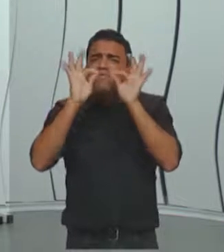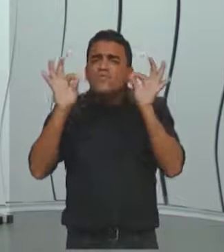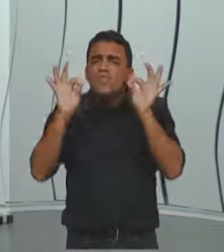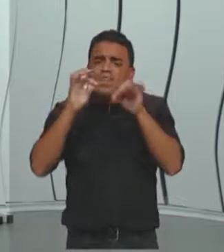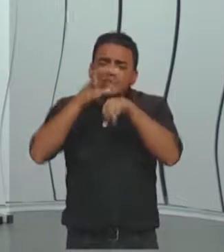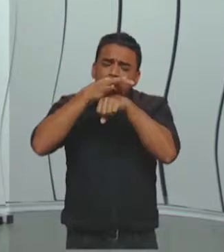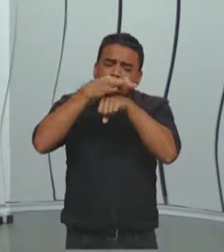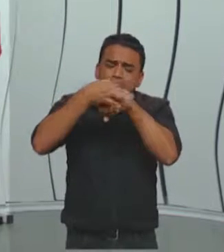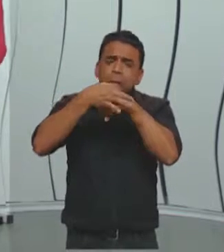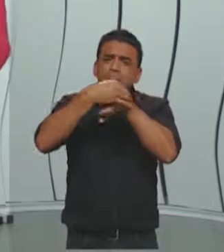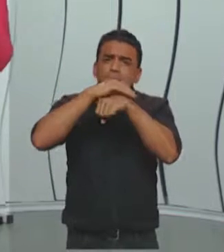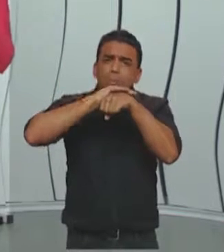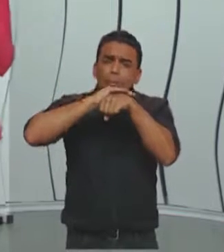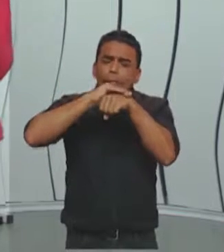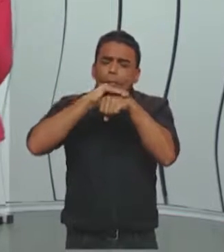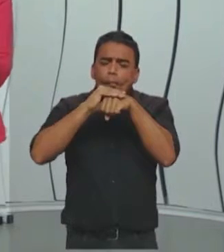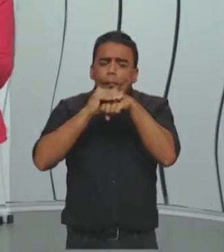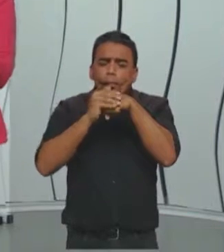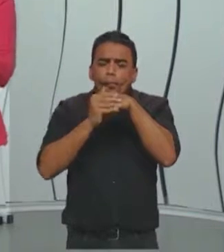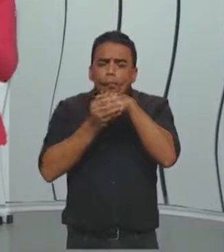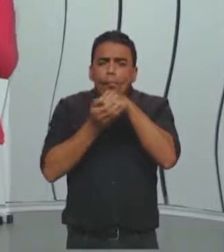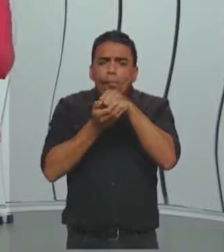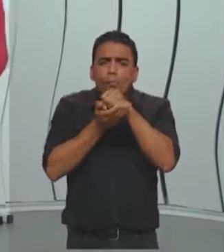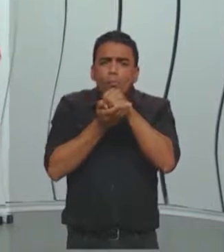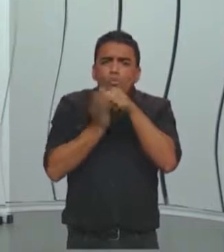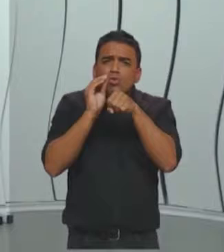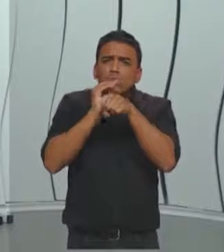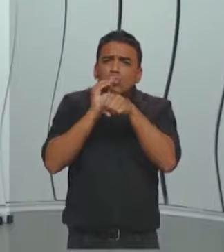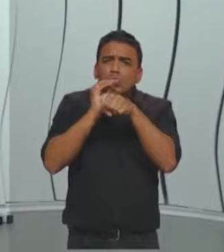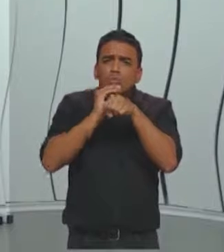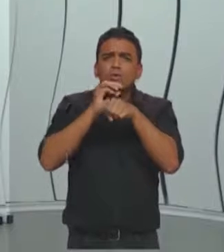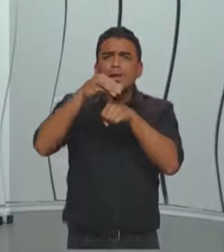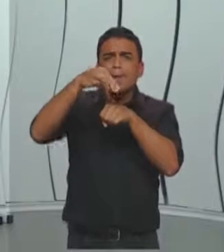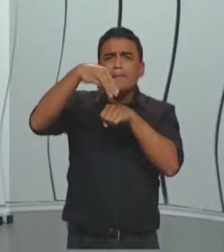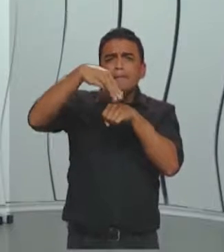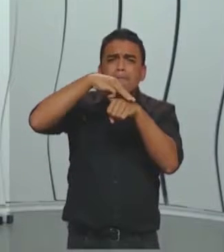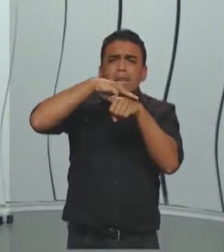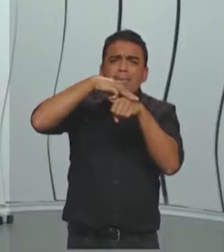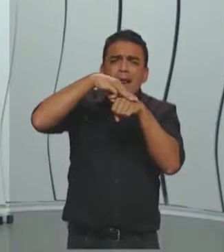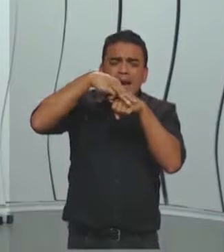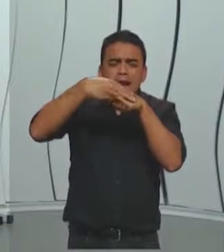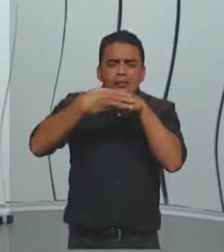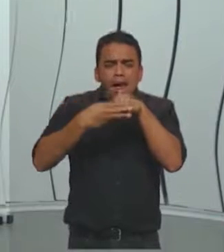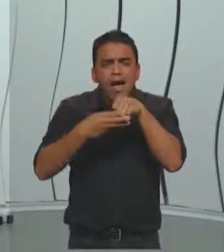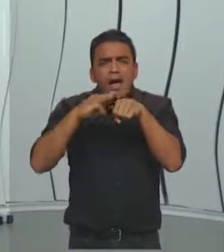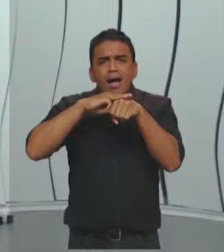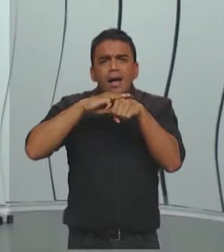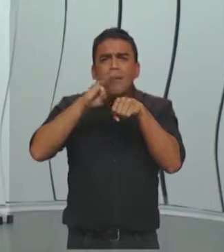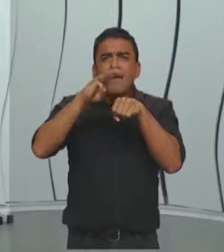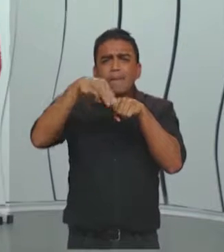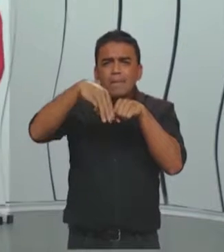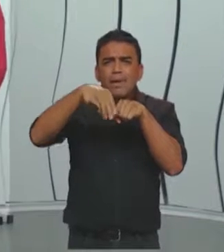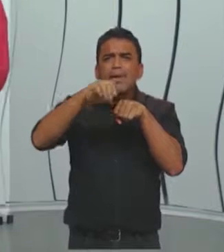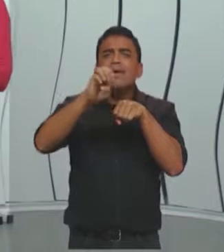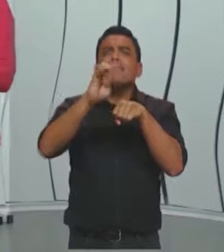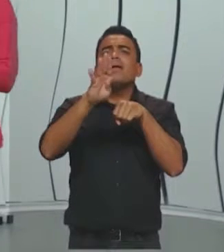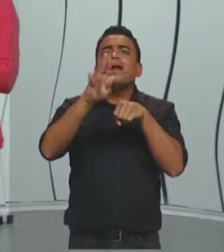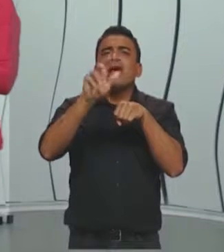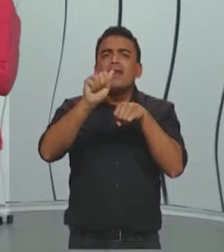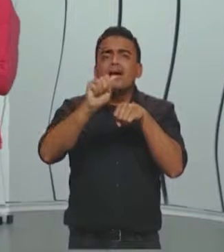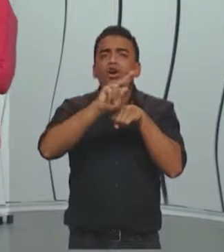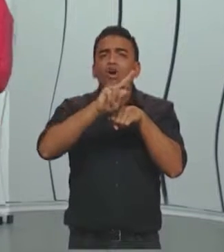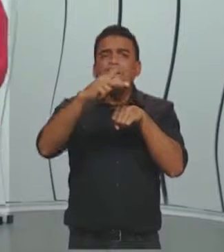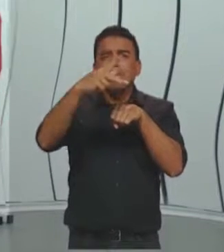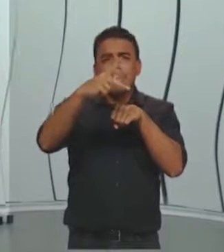uma película que cobre, que protege o coração, que é uma membrana que nós vamos falar que é o pericárdio.